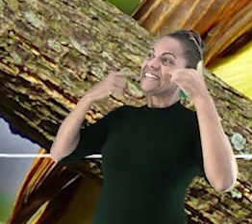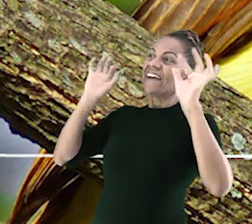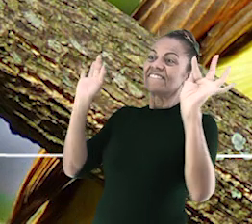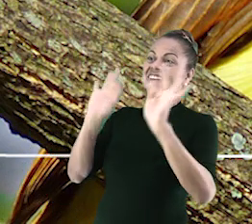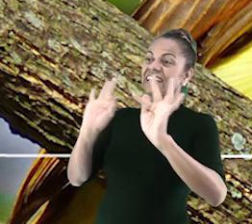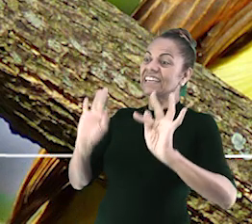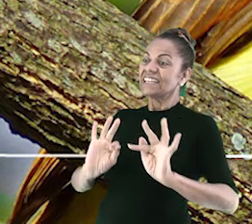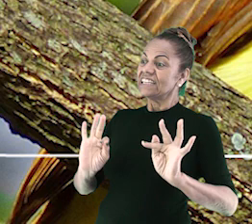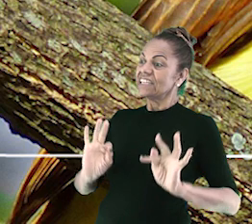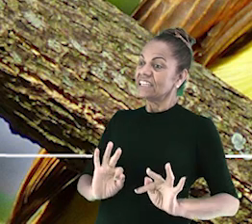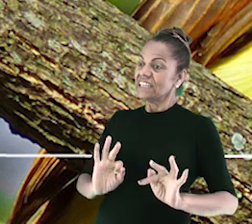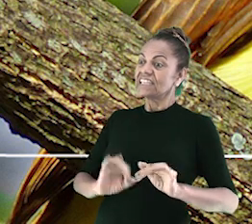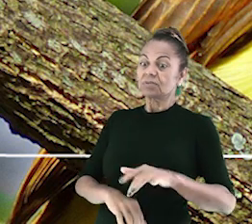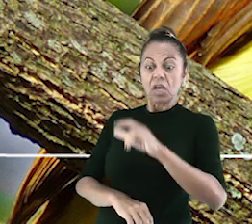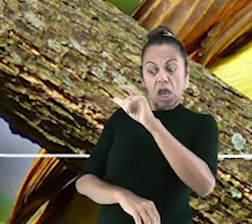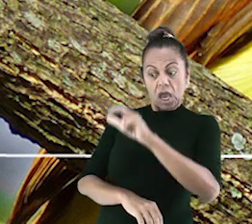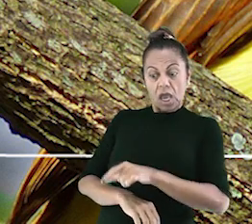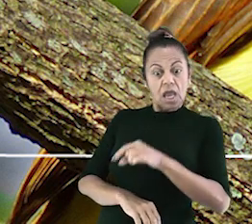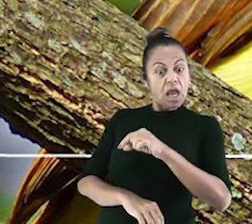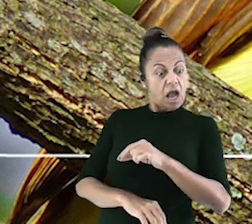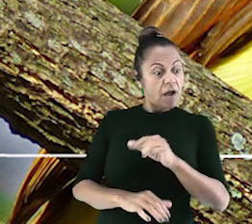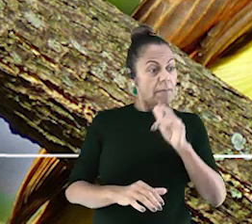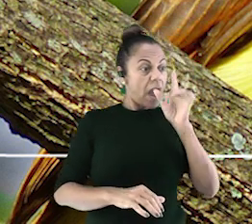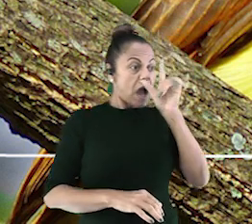todo feliz, crianças, com a